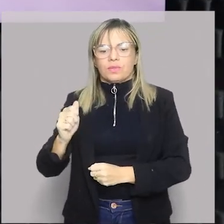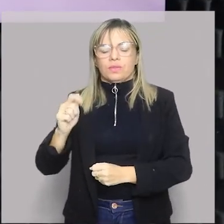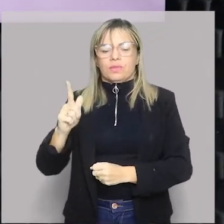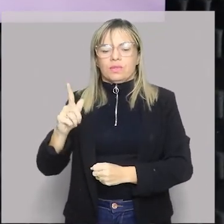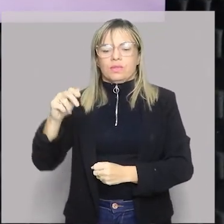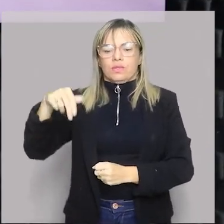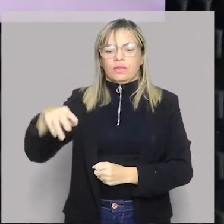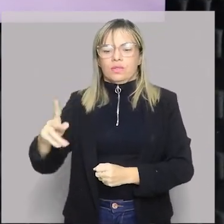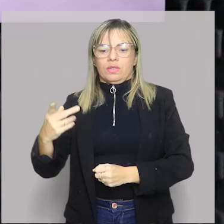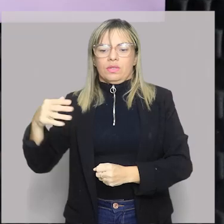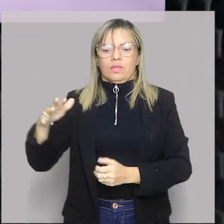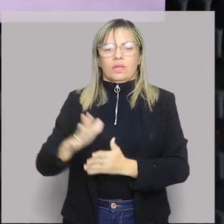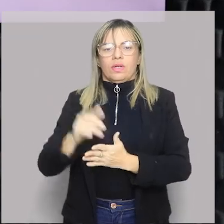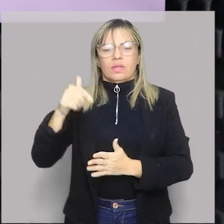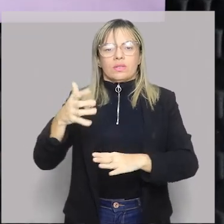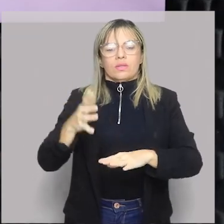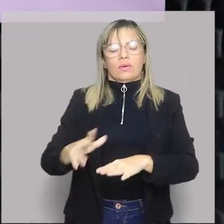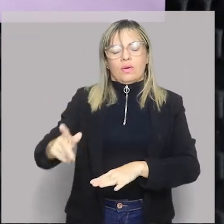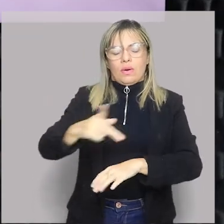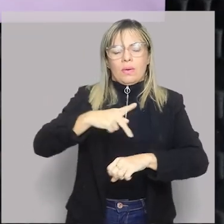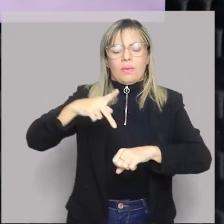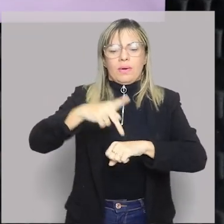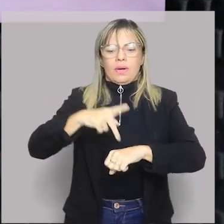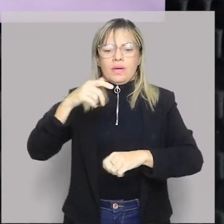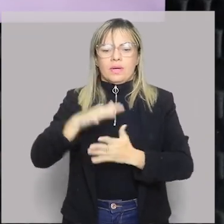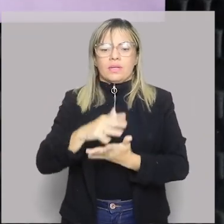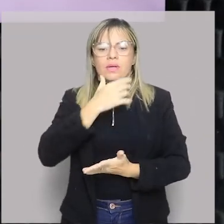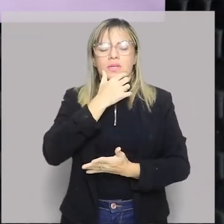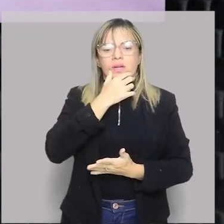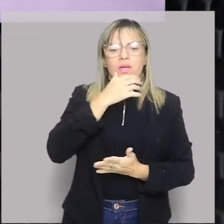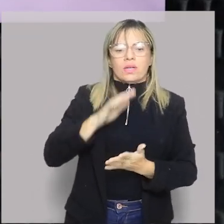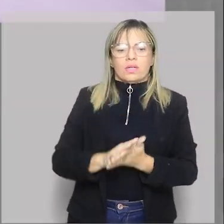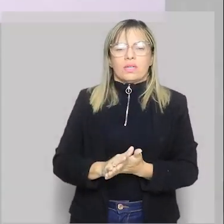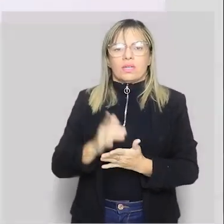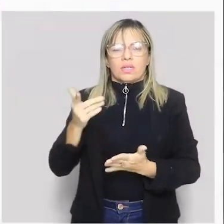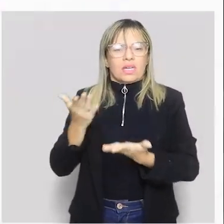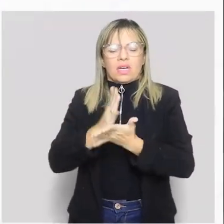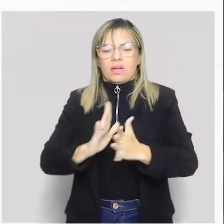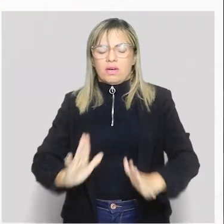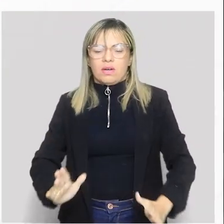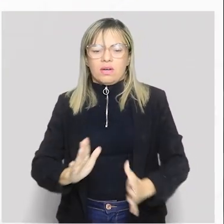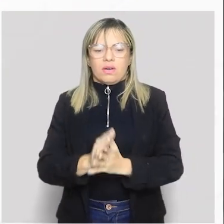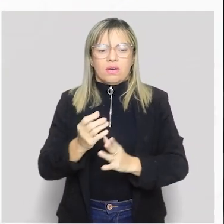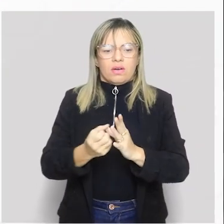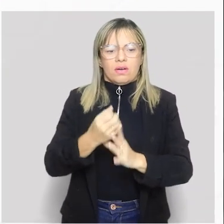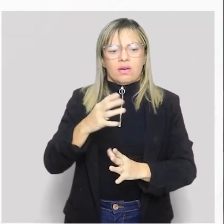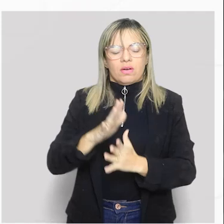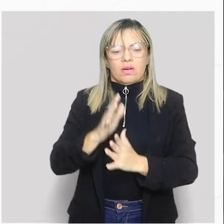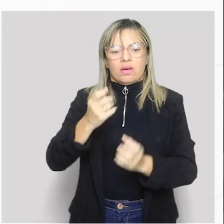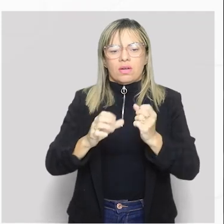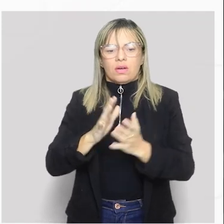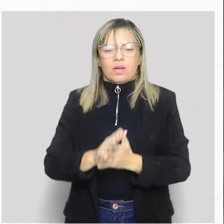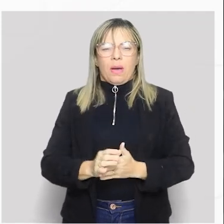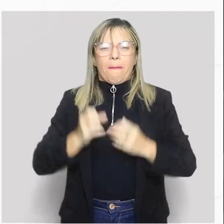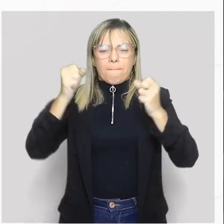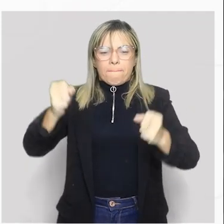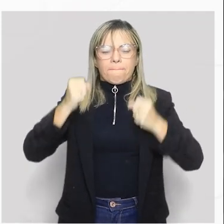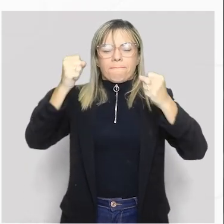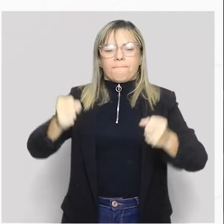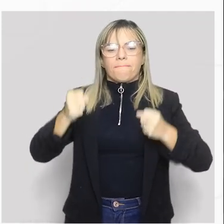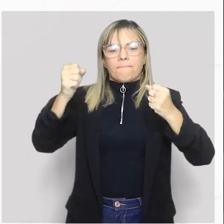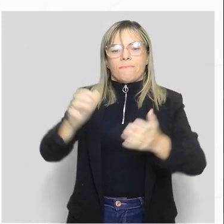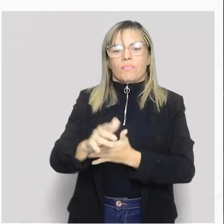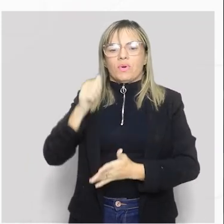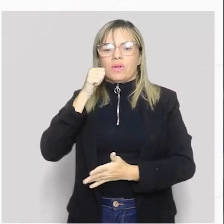a produção porque as operárias protestavam contra a discriminação sexual e lutavam